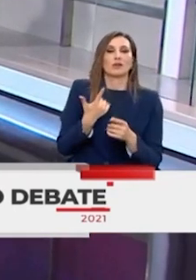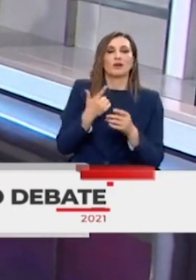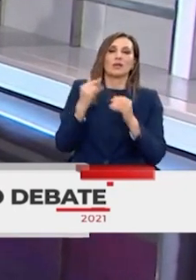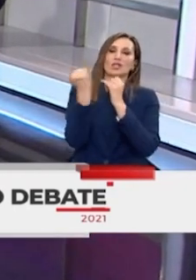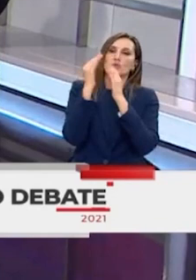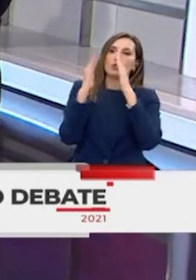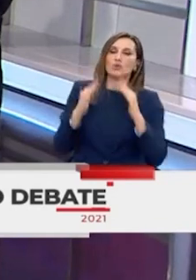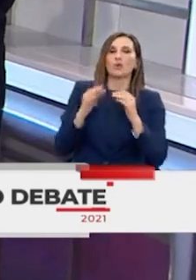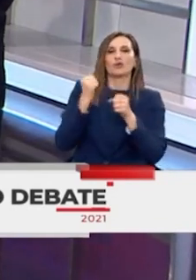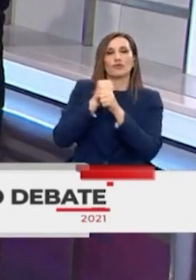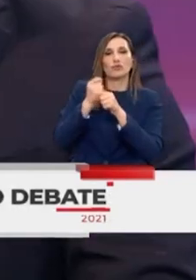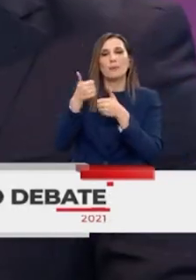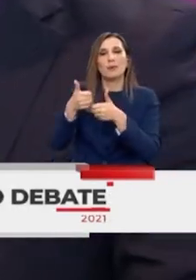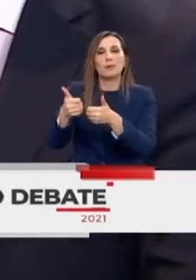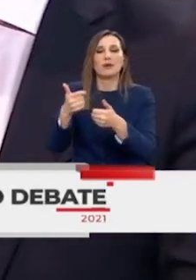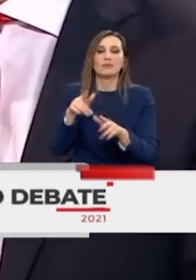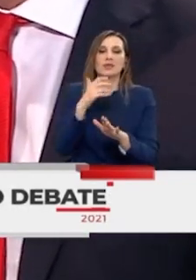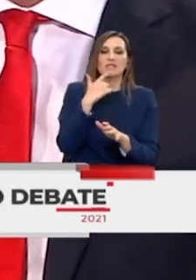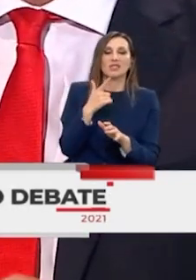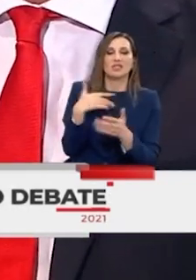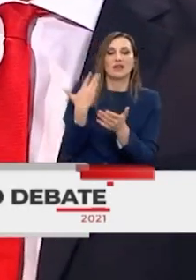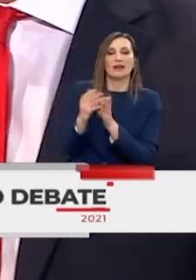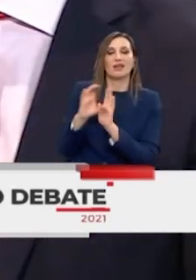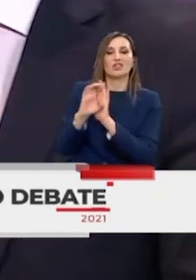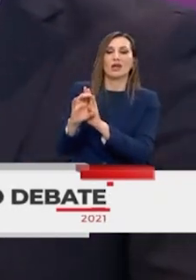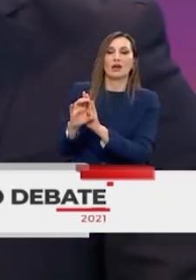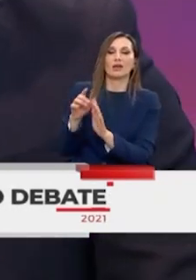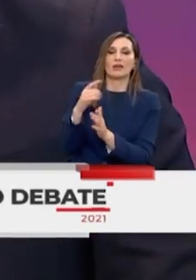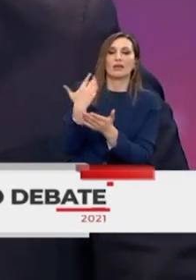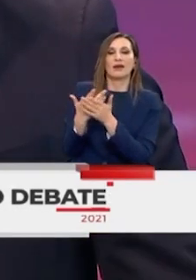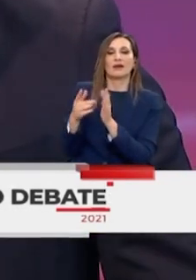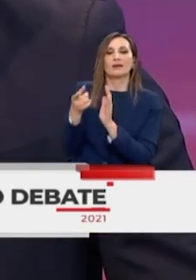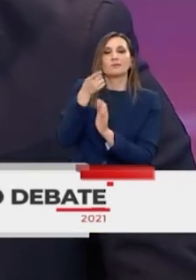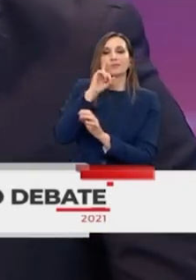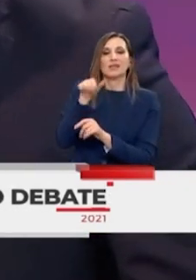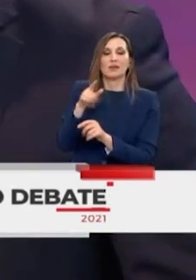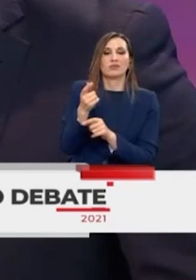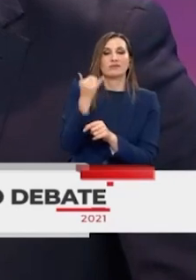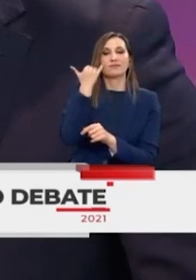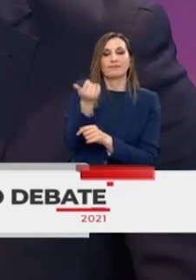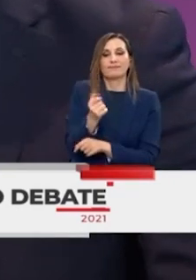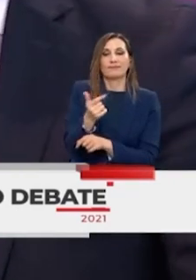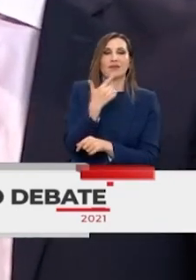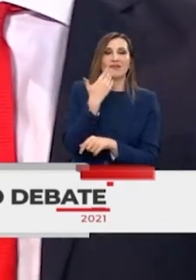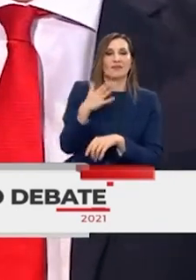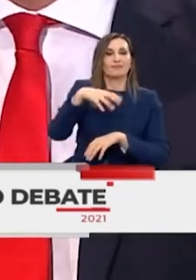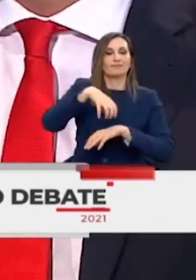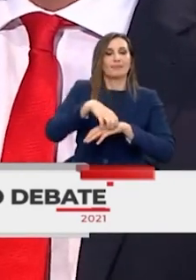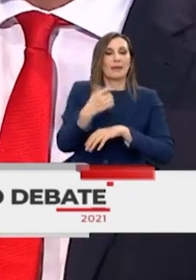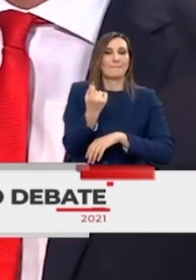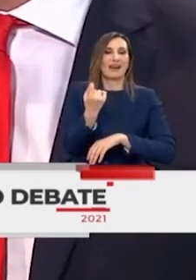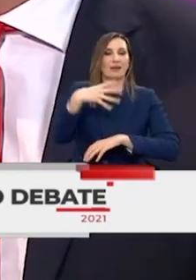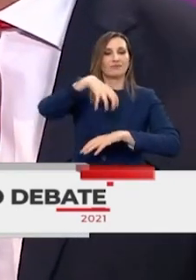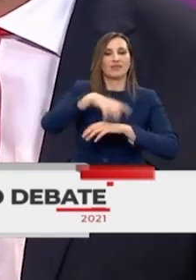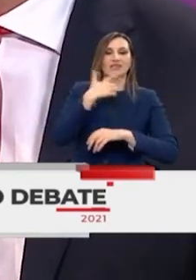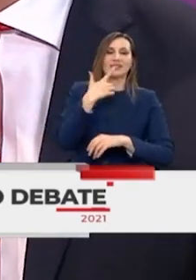etc. Mas disse que ilegalizaria o Chega. Ou seja, que pediria, não sei se por mensagem, talvez por SMS, quando chegasse ao Palácio do Bem, uma mensagem do